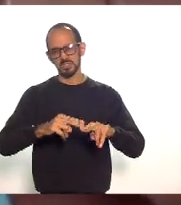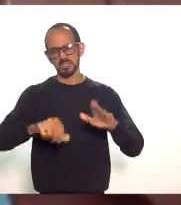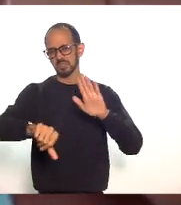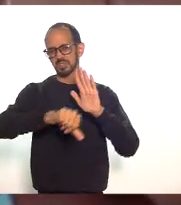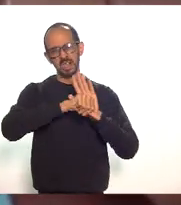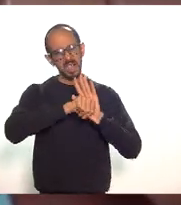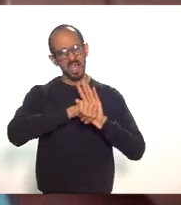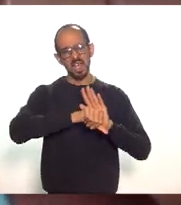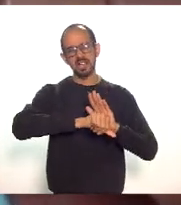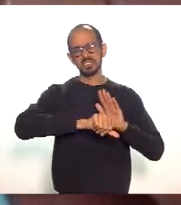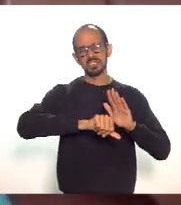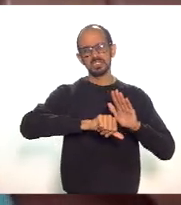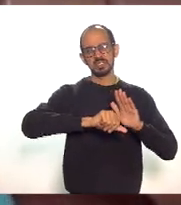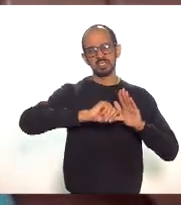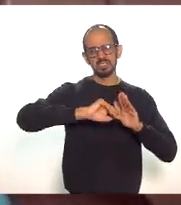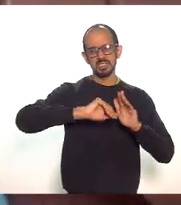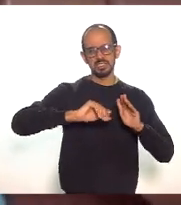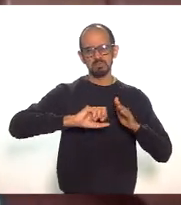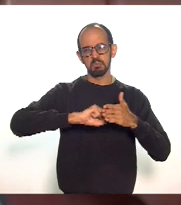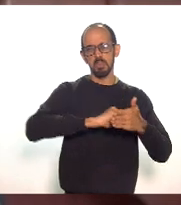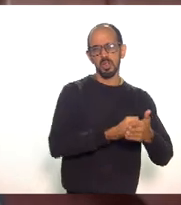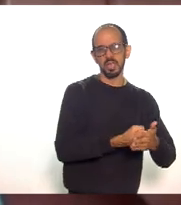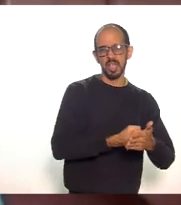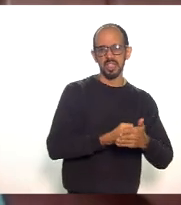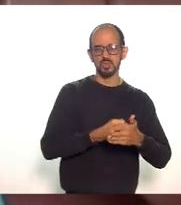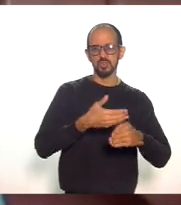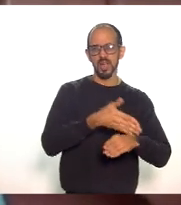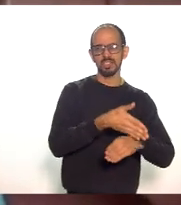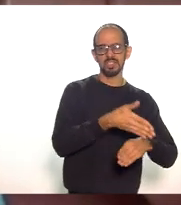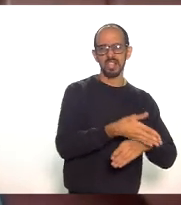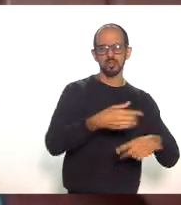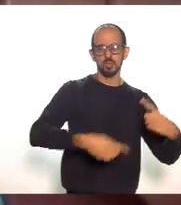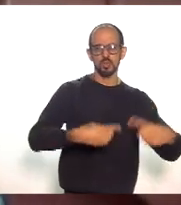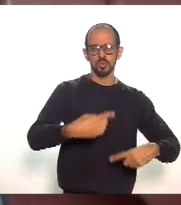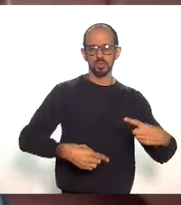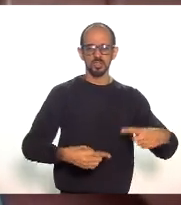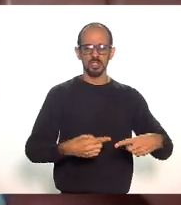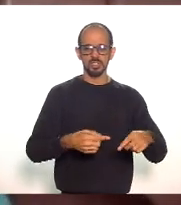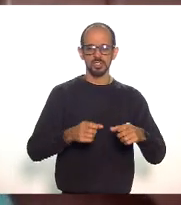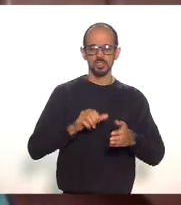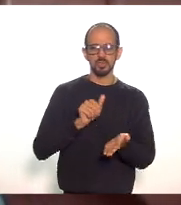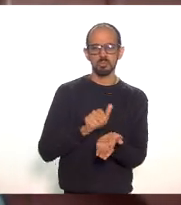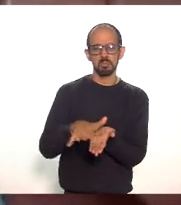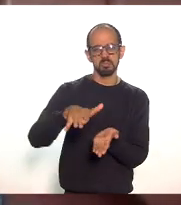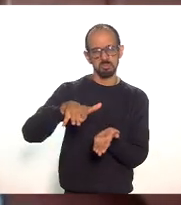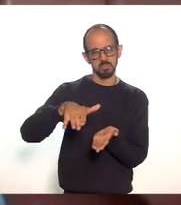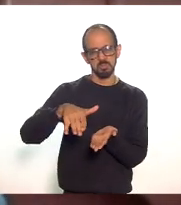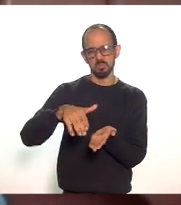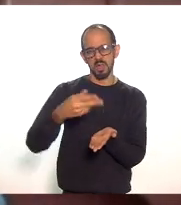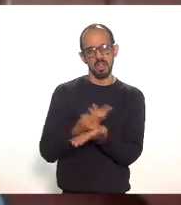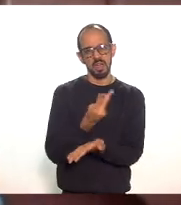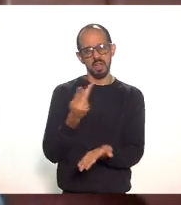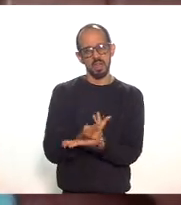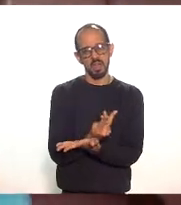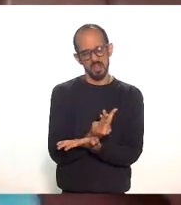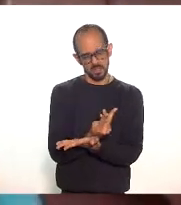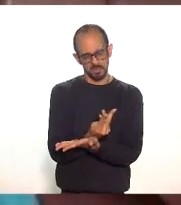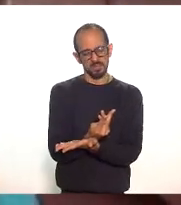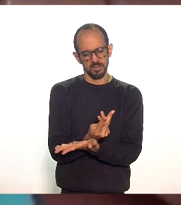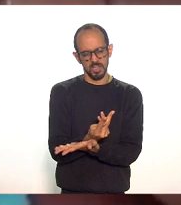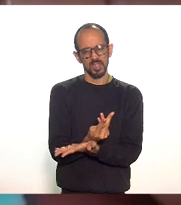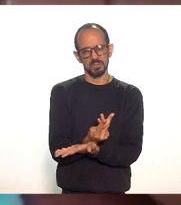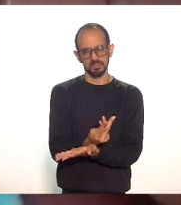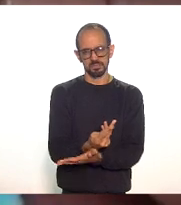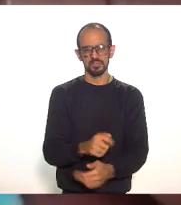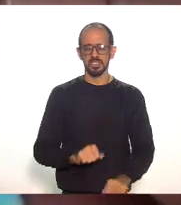direitos políticos, aposentadorias compulsórias, exonerações ilícitas, torturas e execuções sumárias. Longe